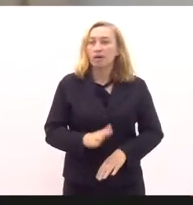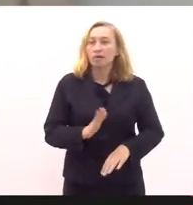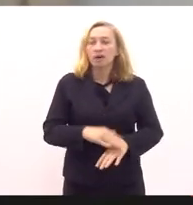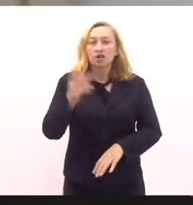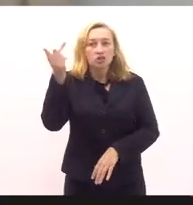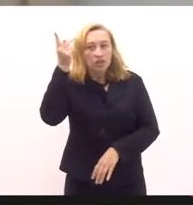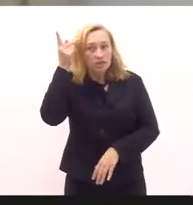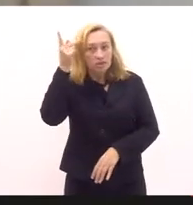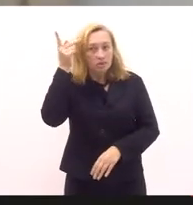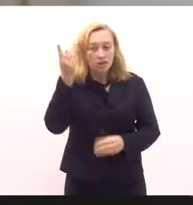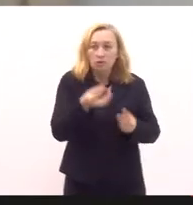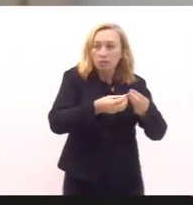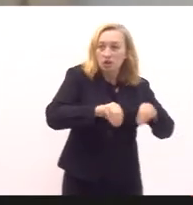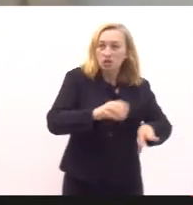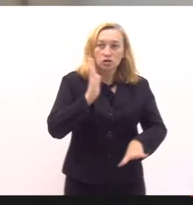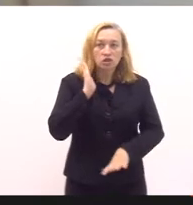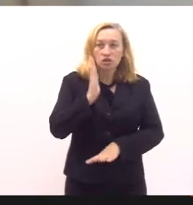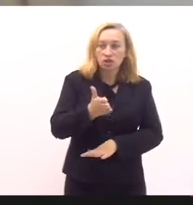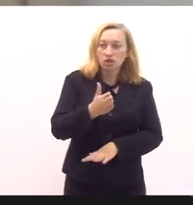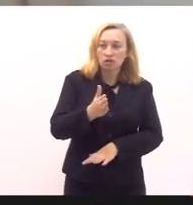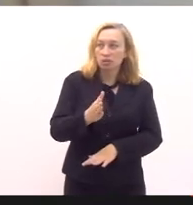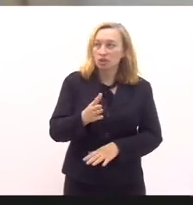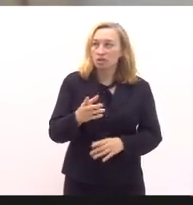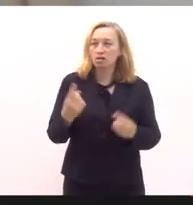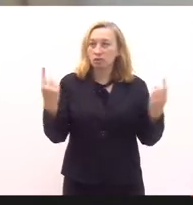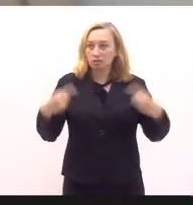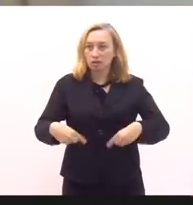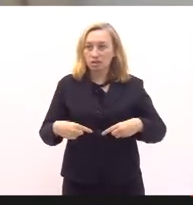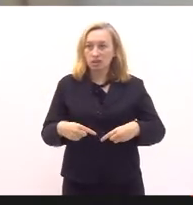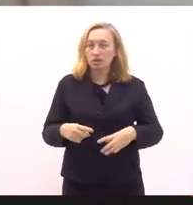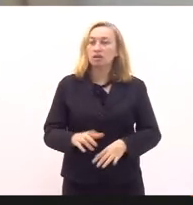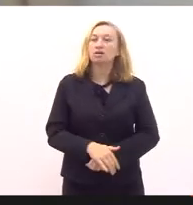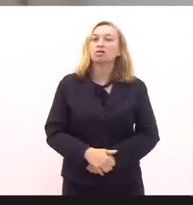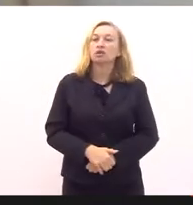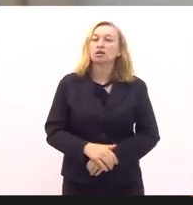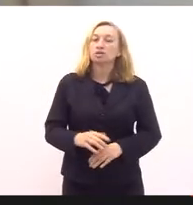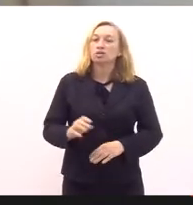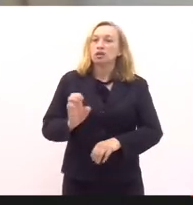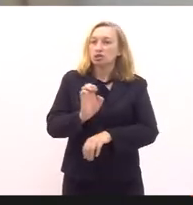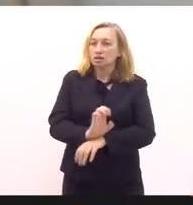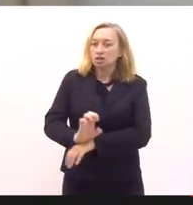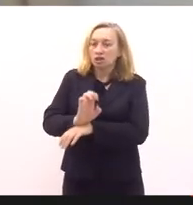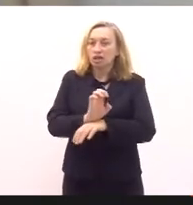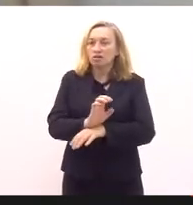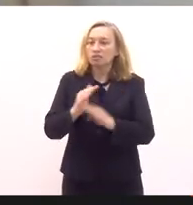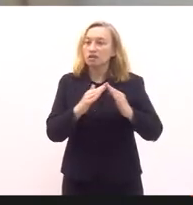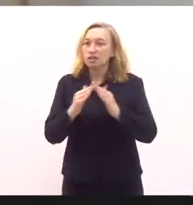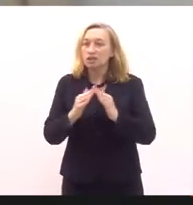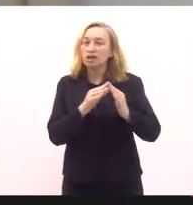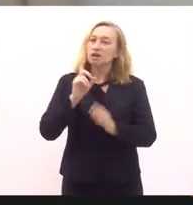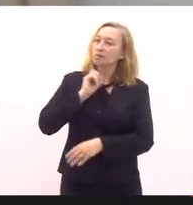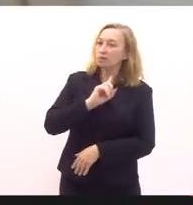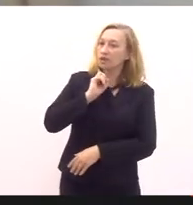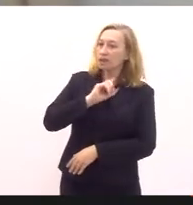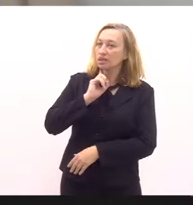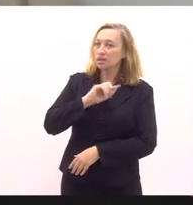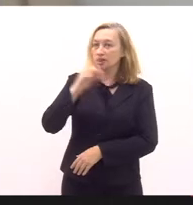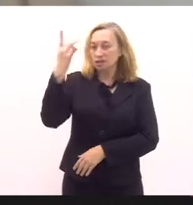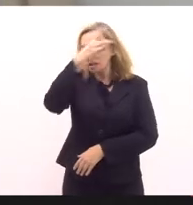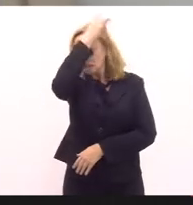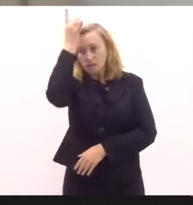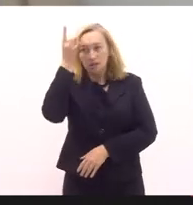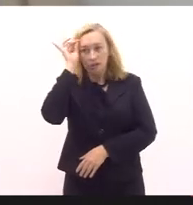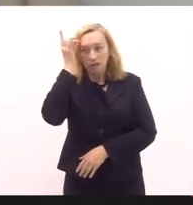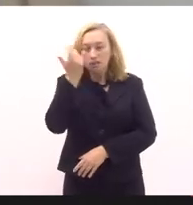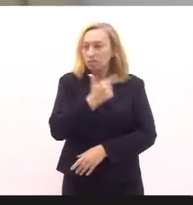isso afeta diretamente a nossa concorrência, né? Porque nossos estados vizinhos, como Minas e Espírito Santo, eles não têm a lei do piso estadual,